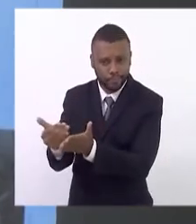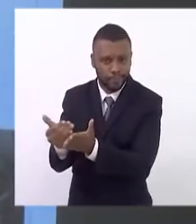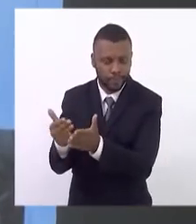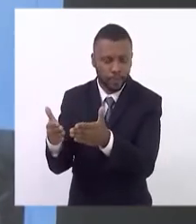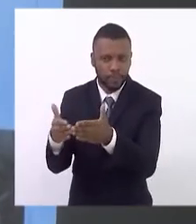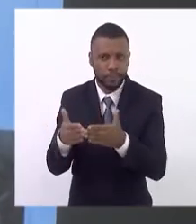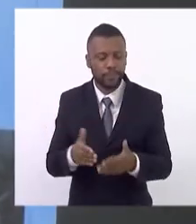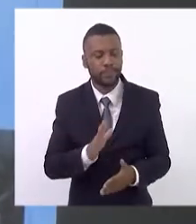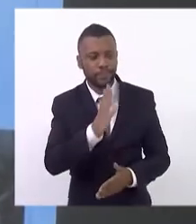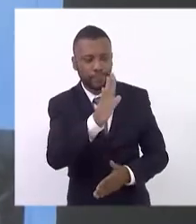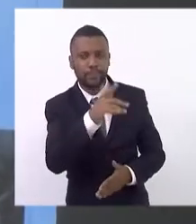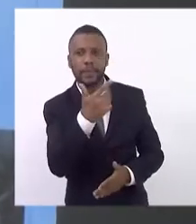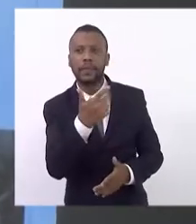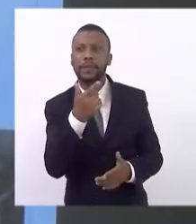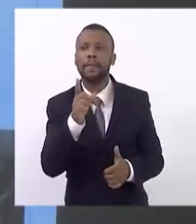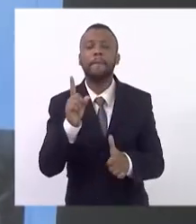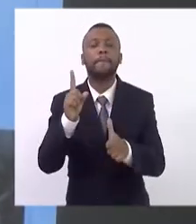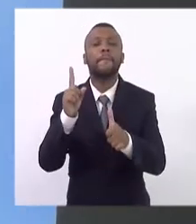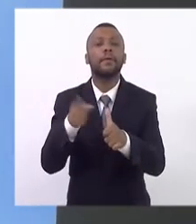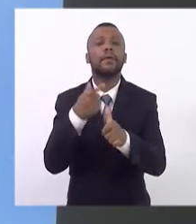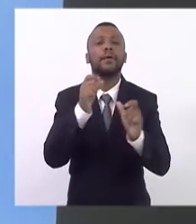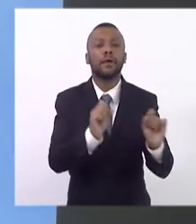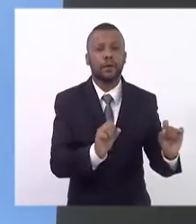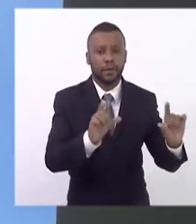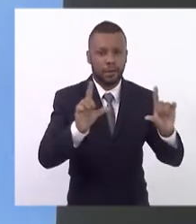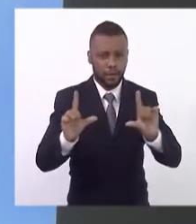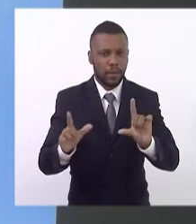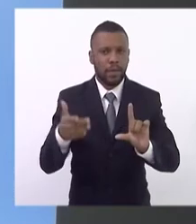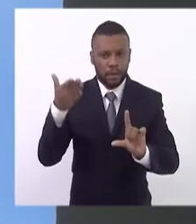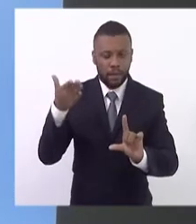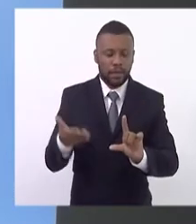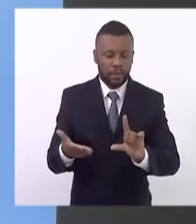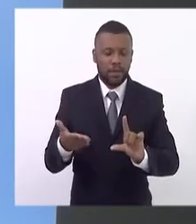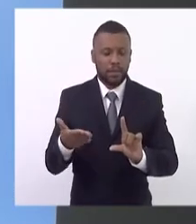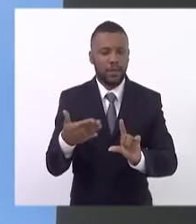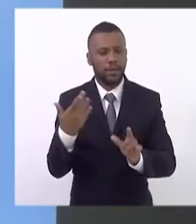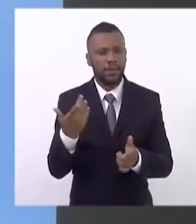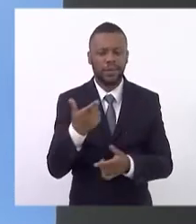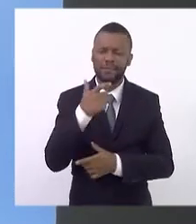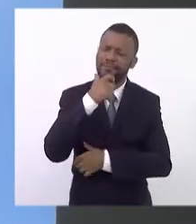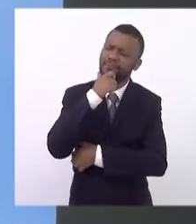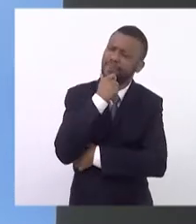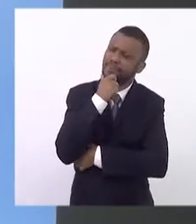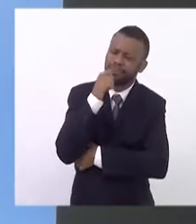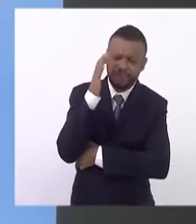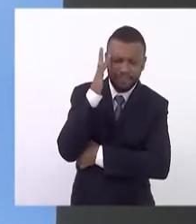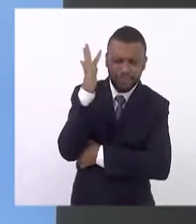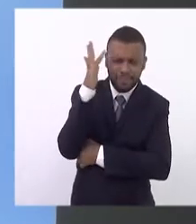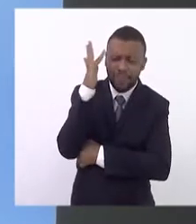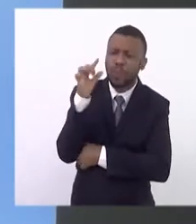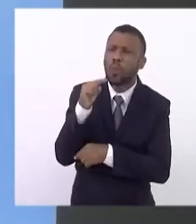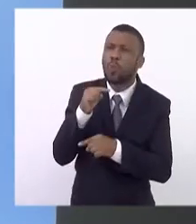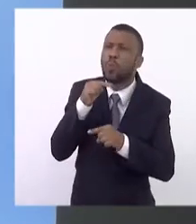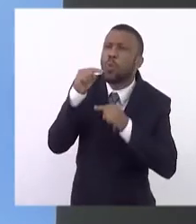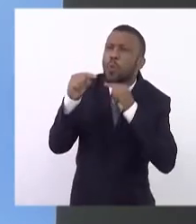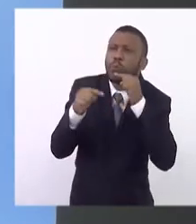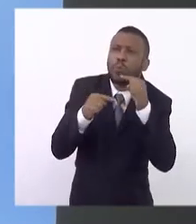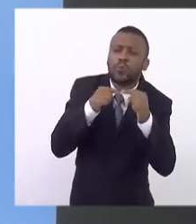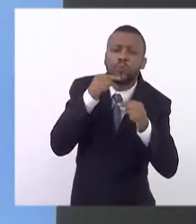nesse primeiro slide, doutor Claudio, eu já fiquei aqui com uma série de dúvidas. Perfeito.